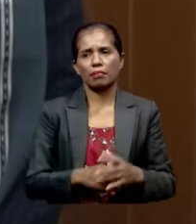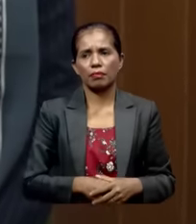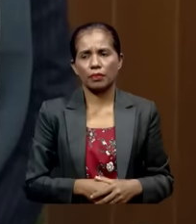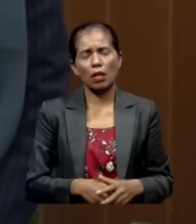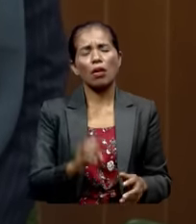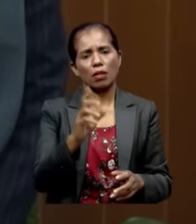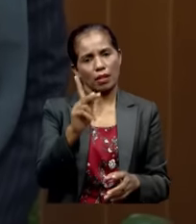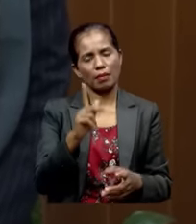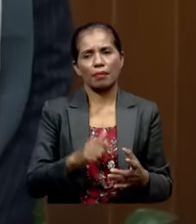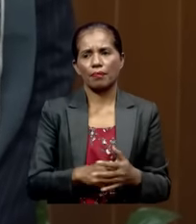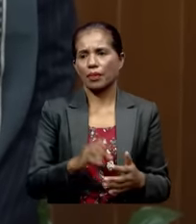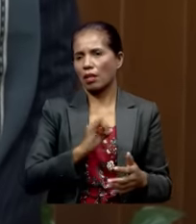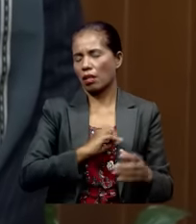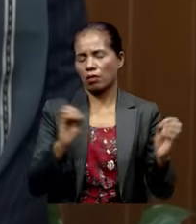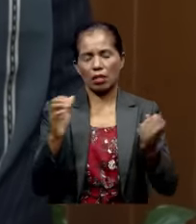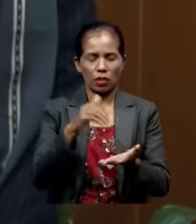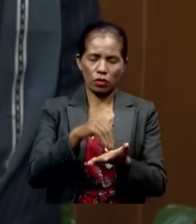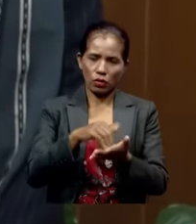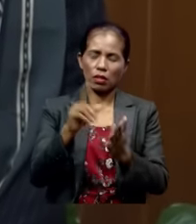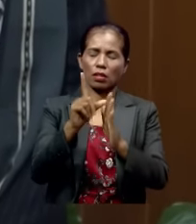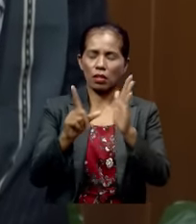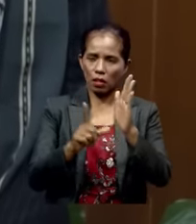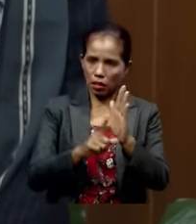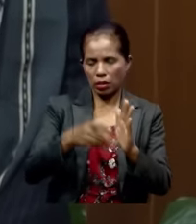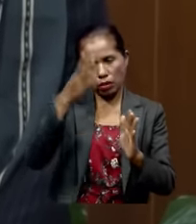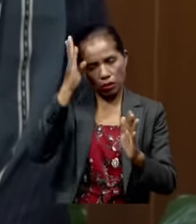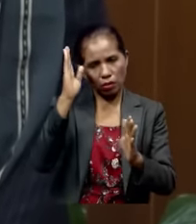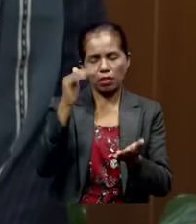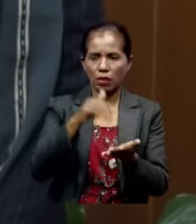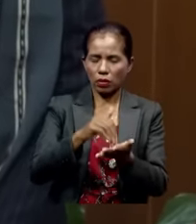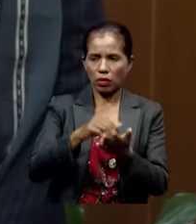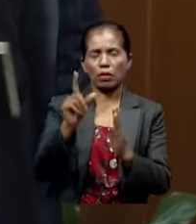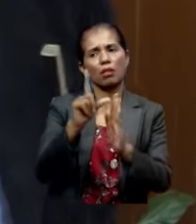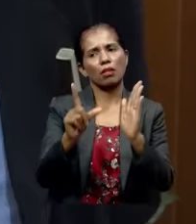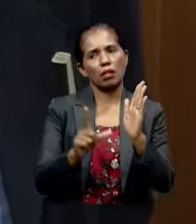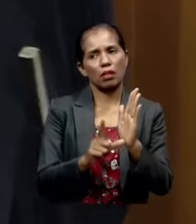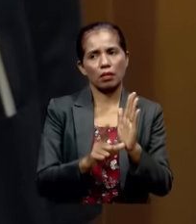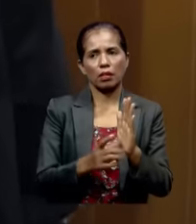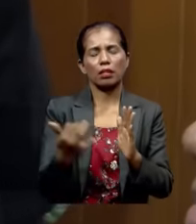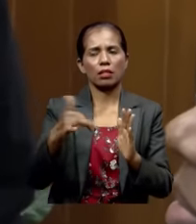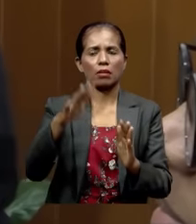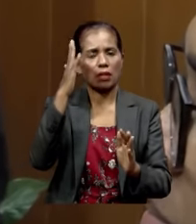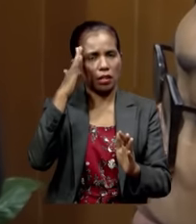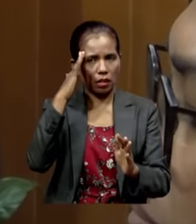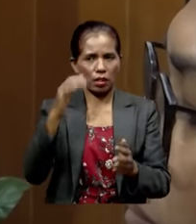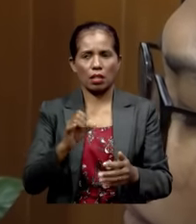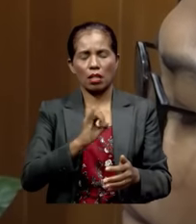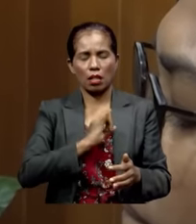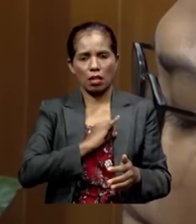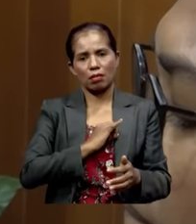Deu. Aula estuda lei, senhor Nema Gam, estuda lei, vê. Se ele não tem, não há um nem que dá,